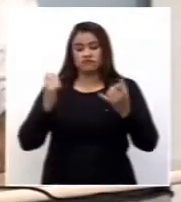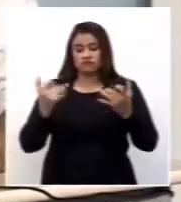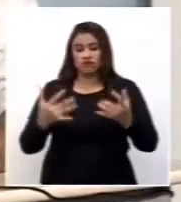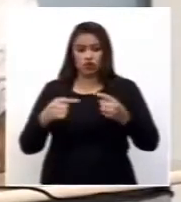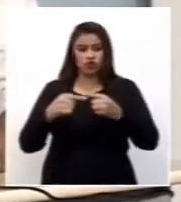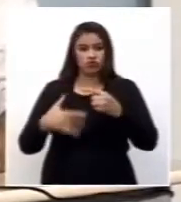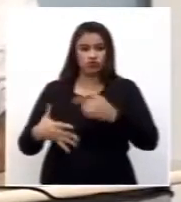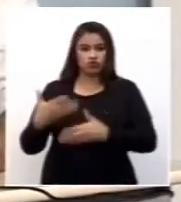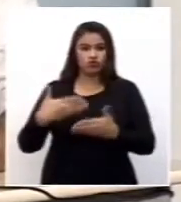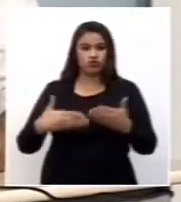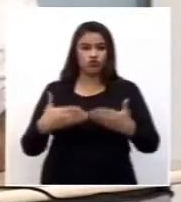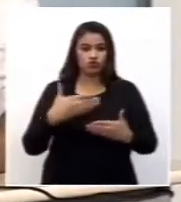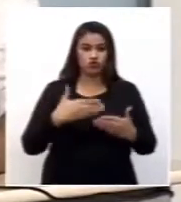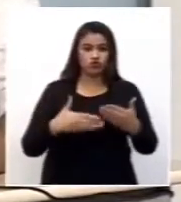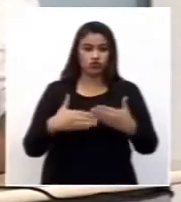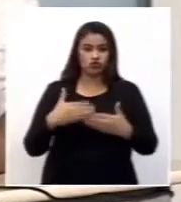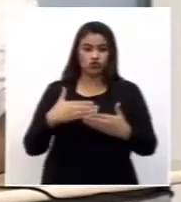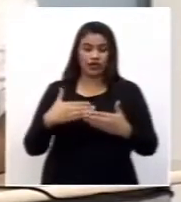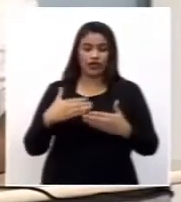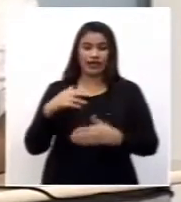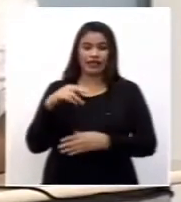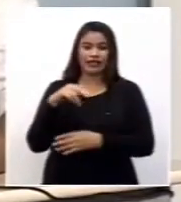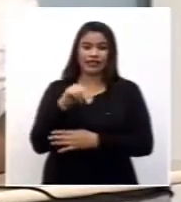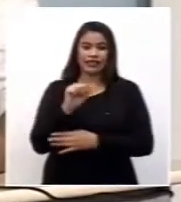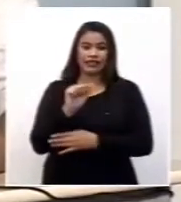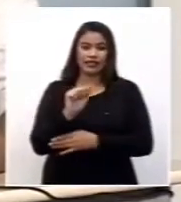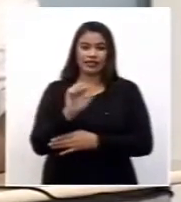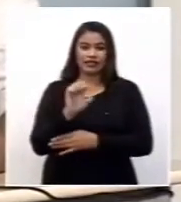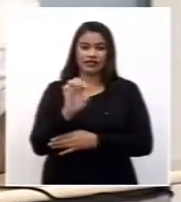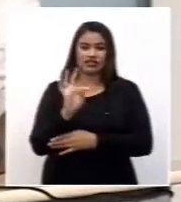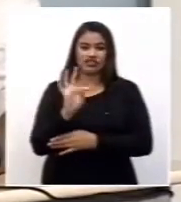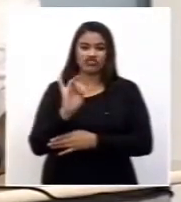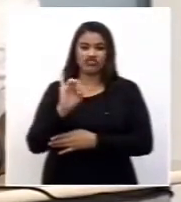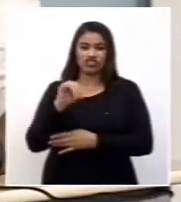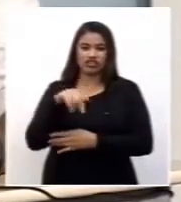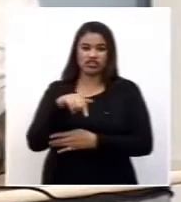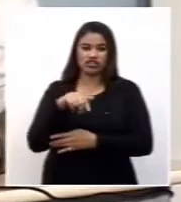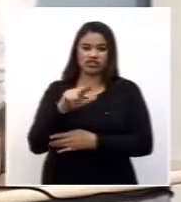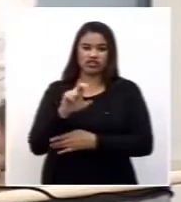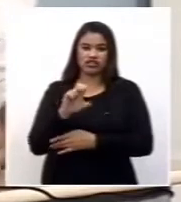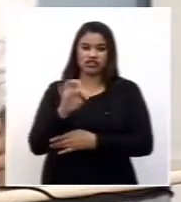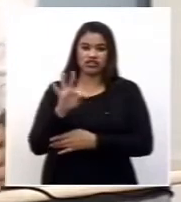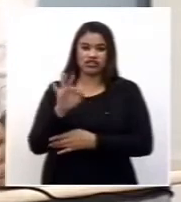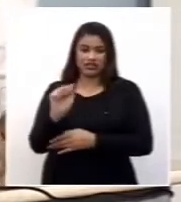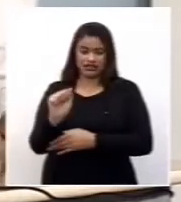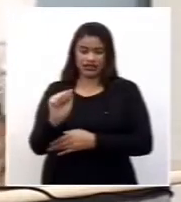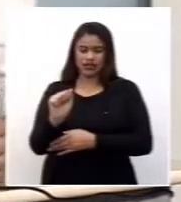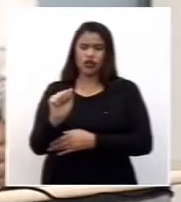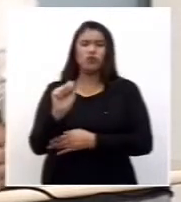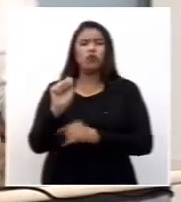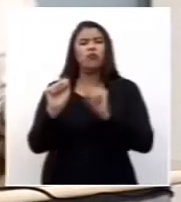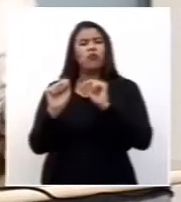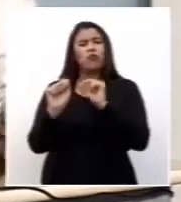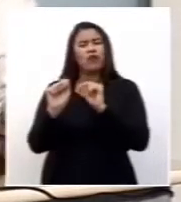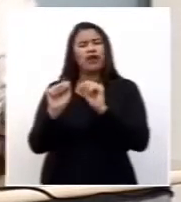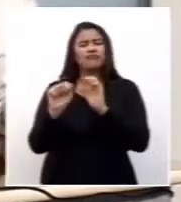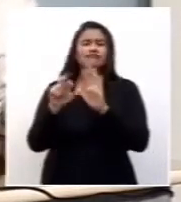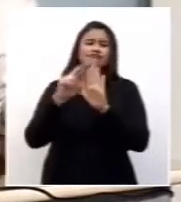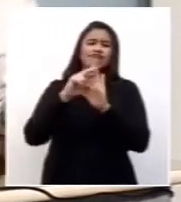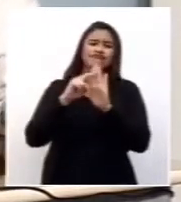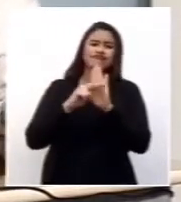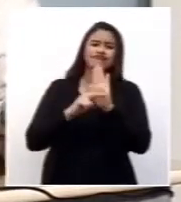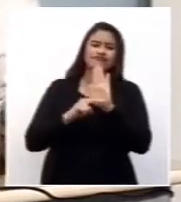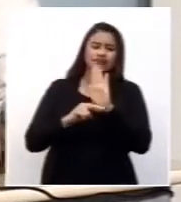interação a netiqueta, né, que é essa etiqueta, ou regras, vamos dizer,